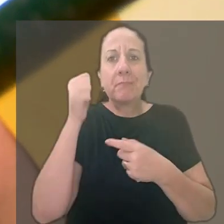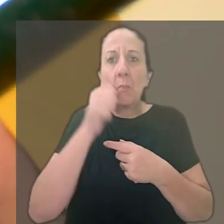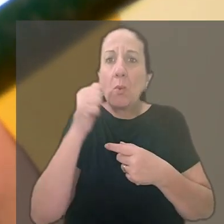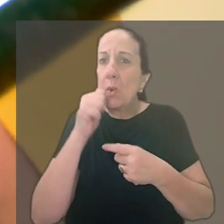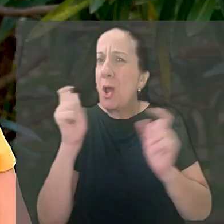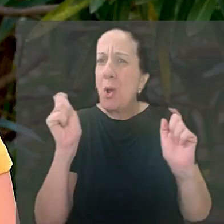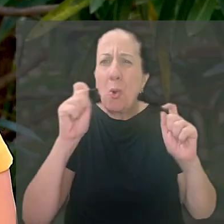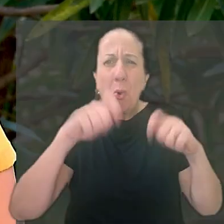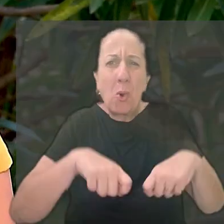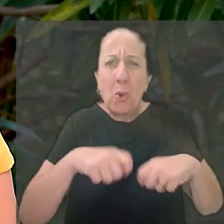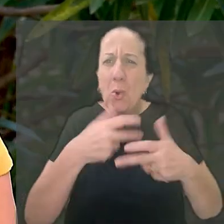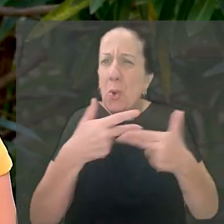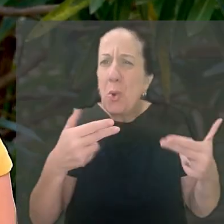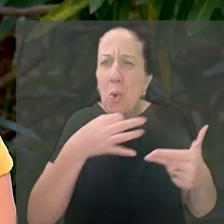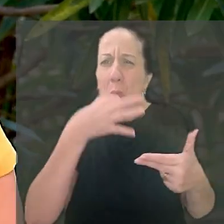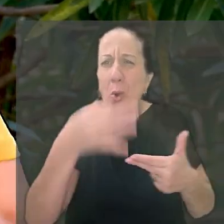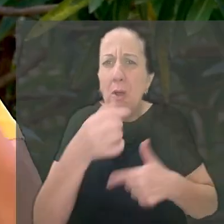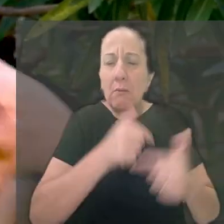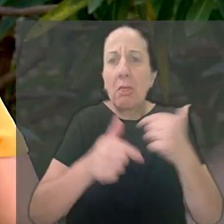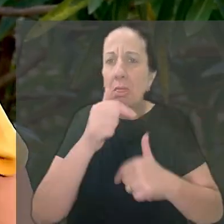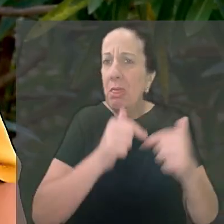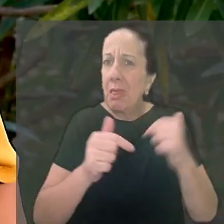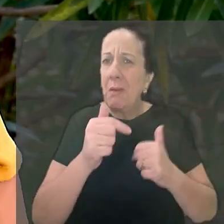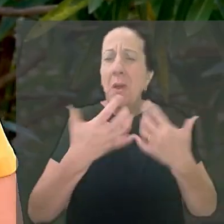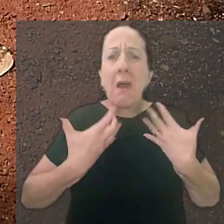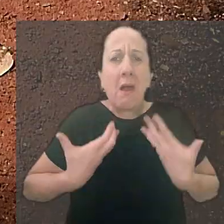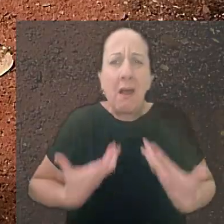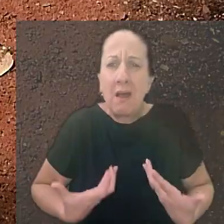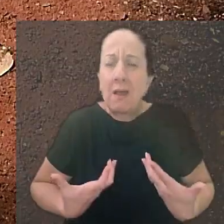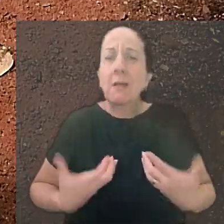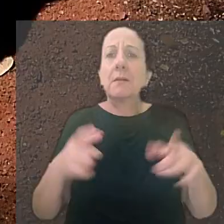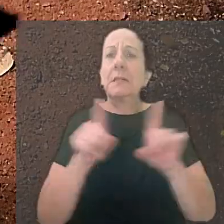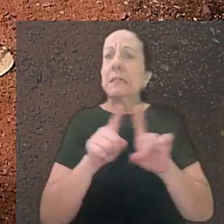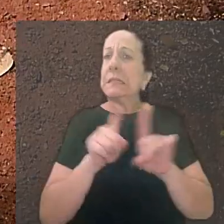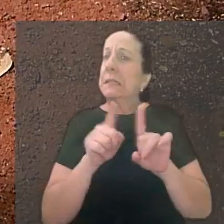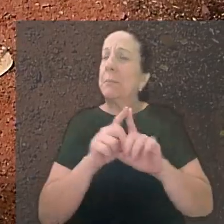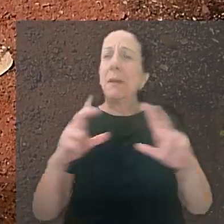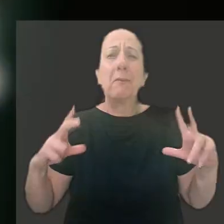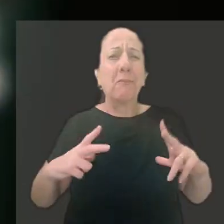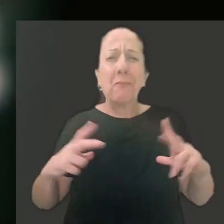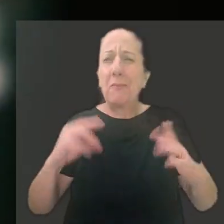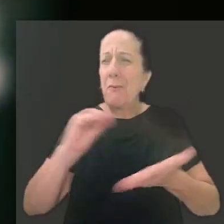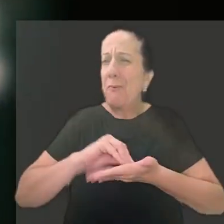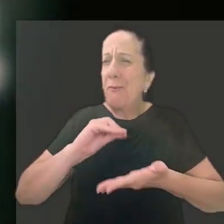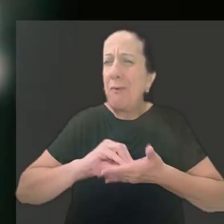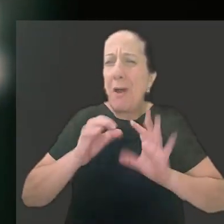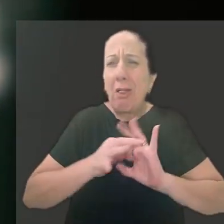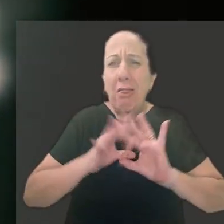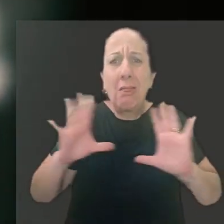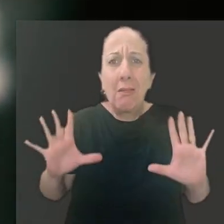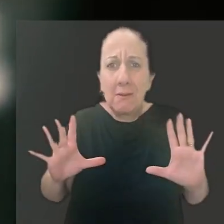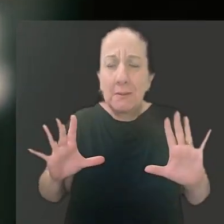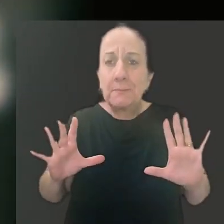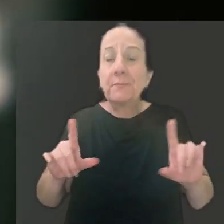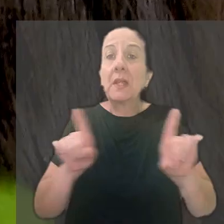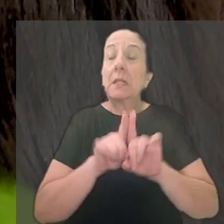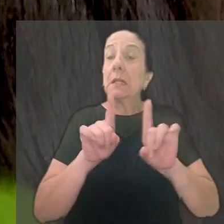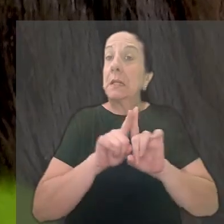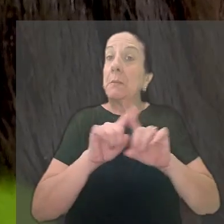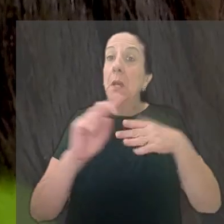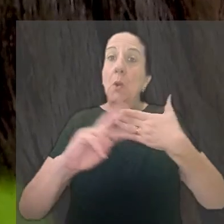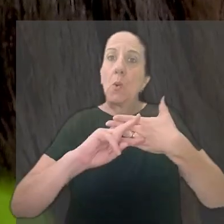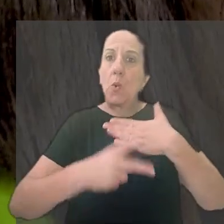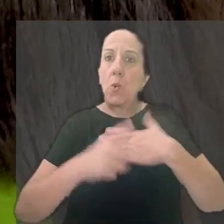vítimas resgatadas de condições degradantes de trabalho, de jornadas exaustivas e de privação da liberdade. As